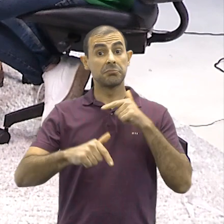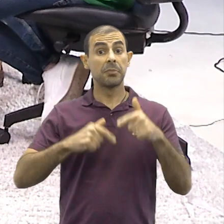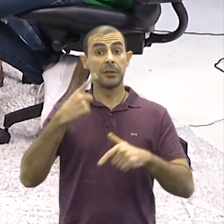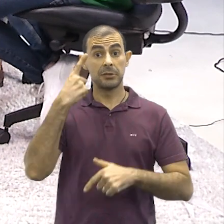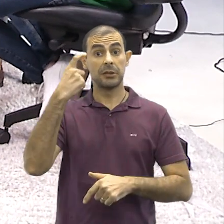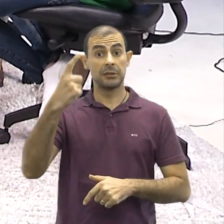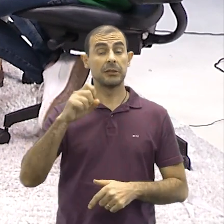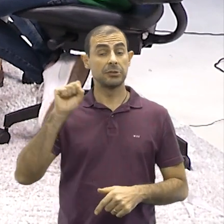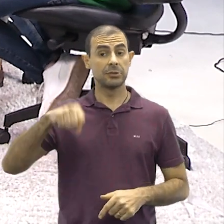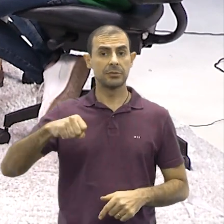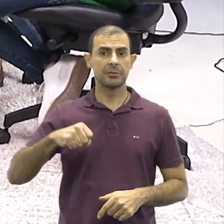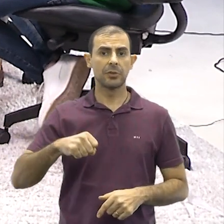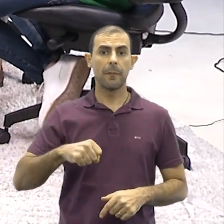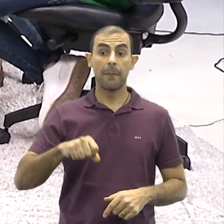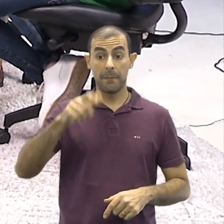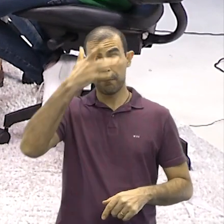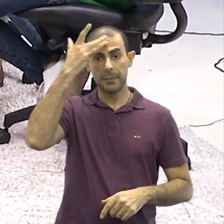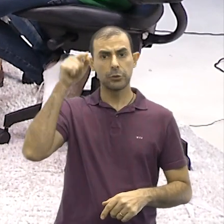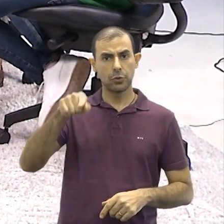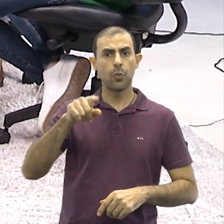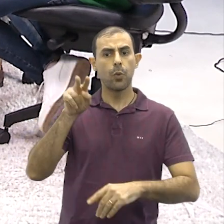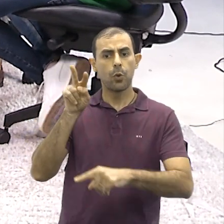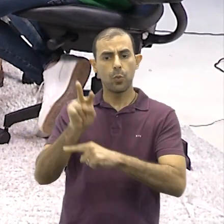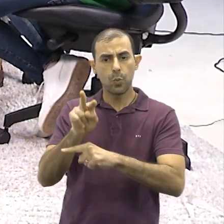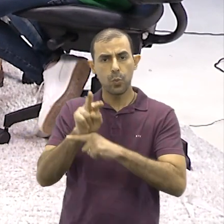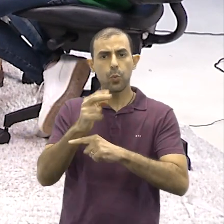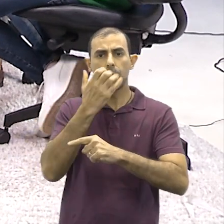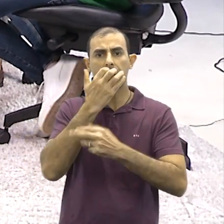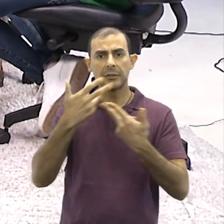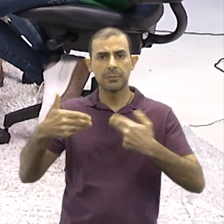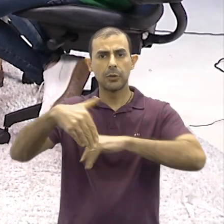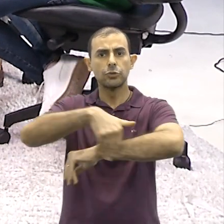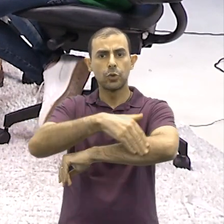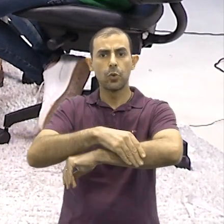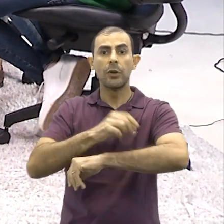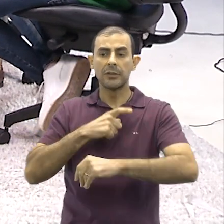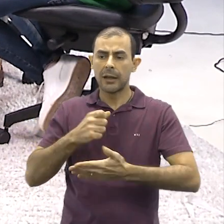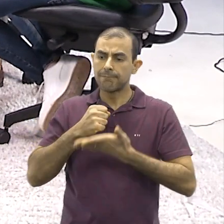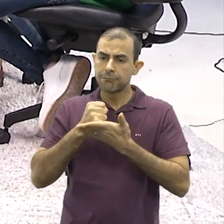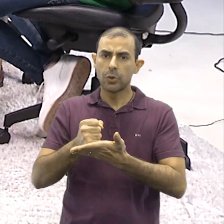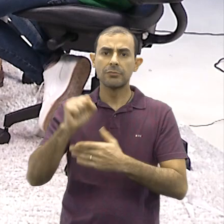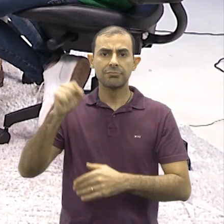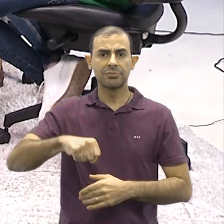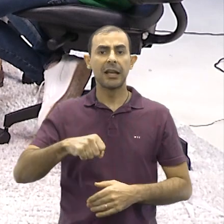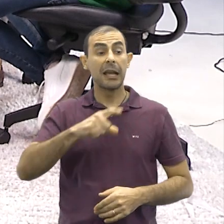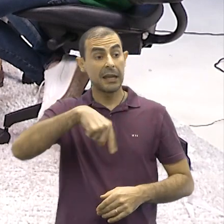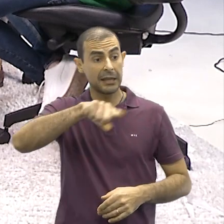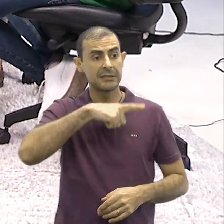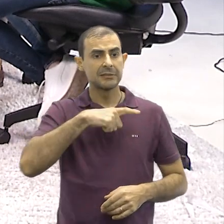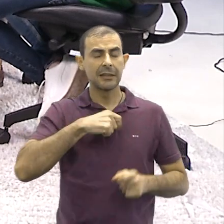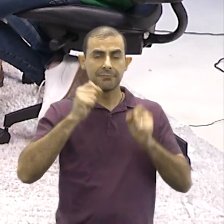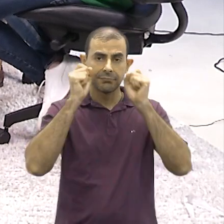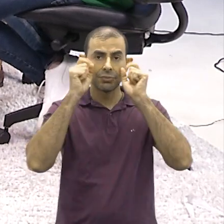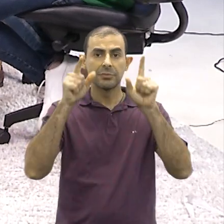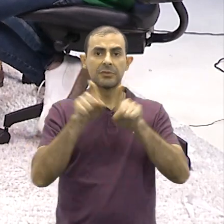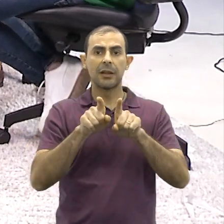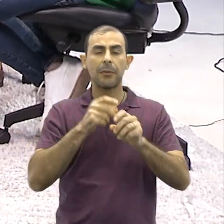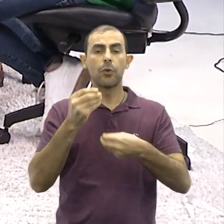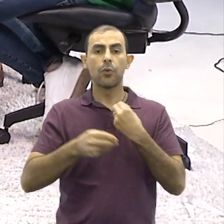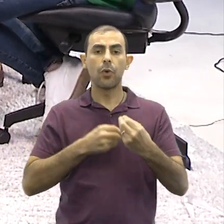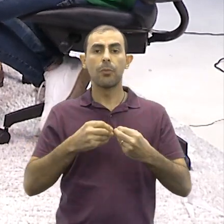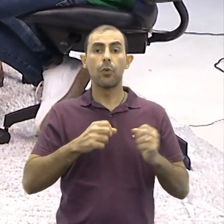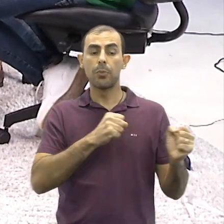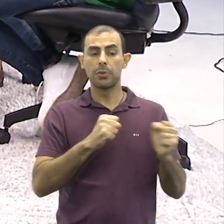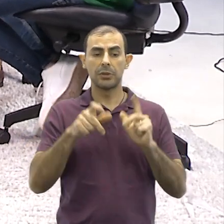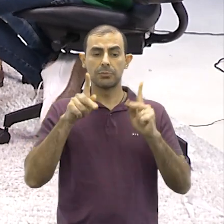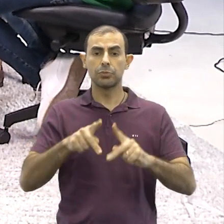bem interessante. Os protetores dos animais, eles contribuem muito, né, com essa causa. Sim. Acho que eles precisam ter também esse olhar, né, para eles, o